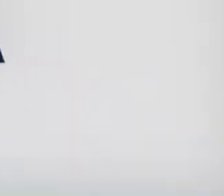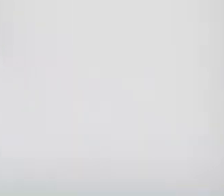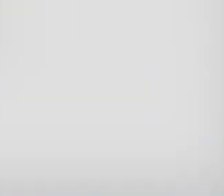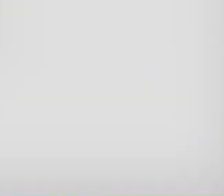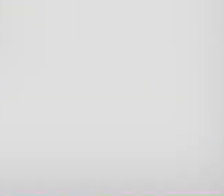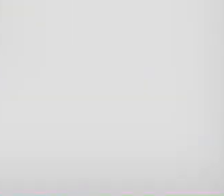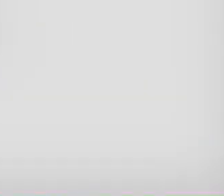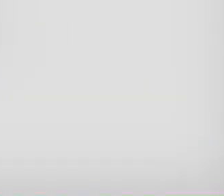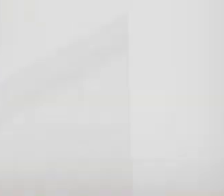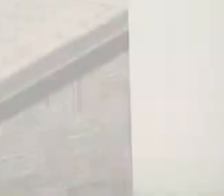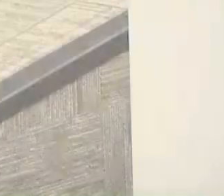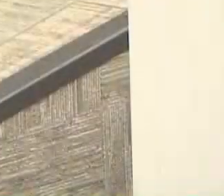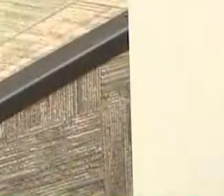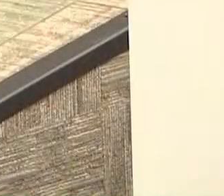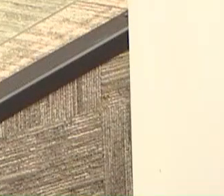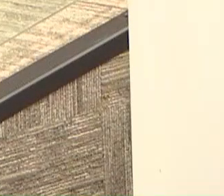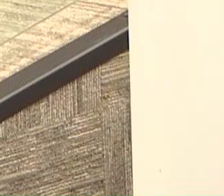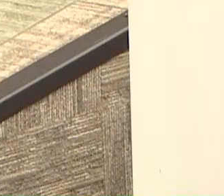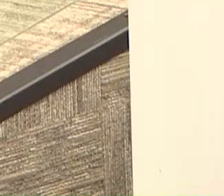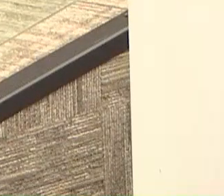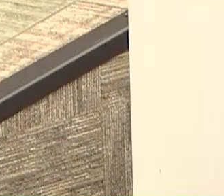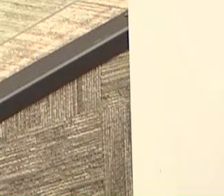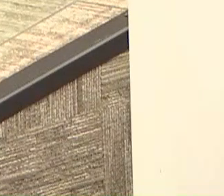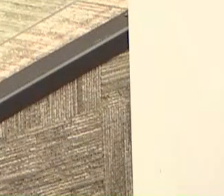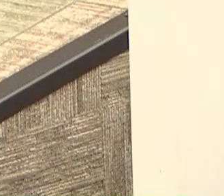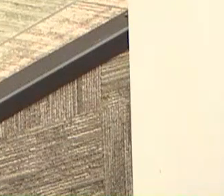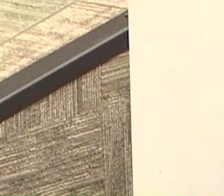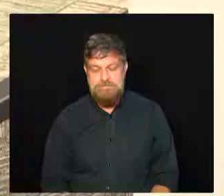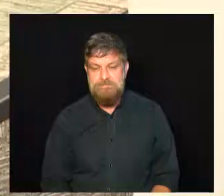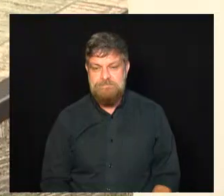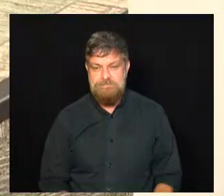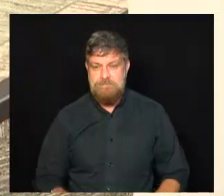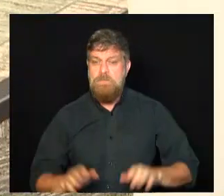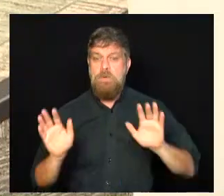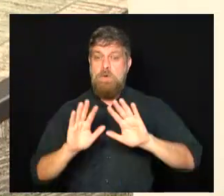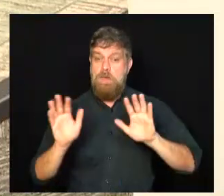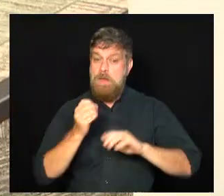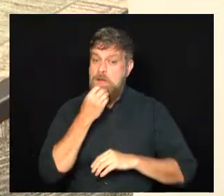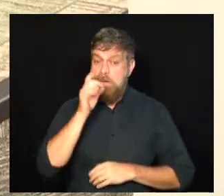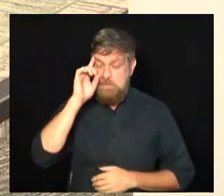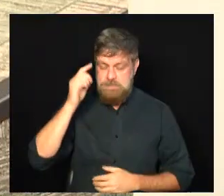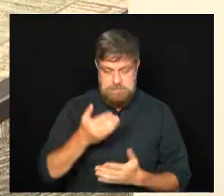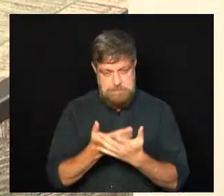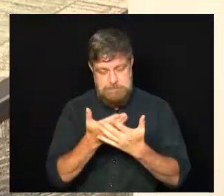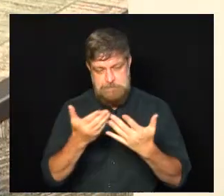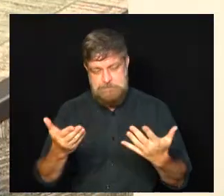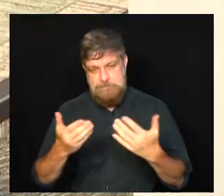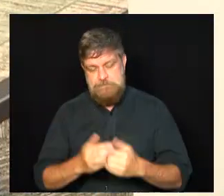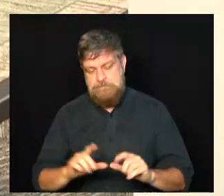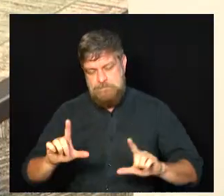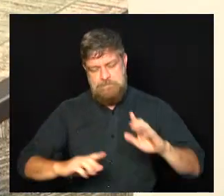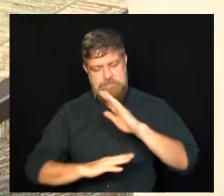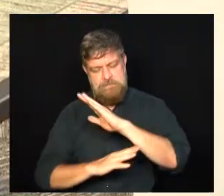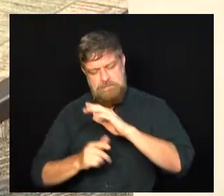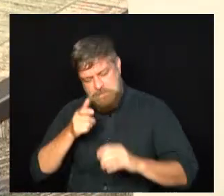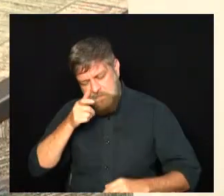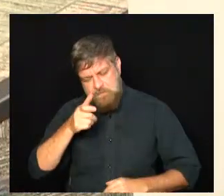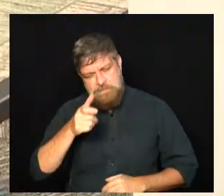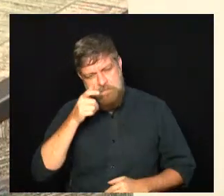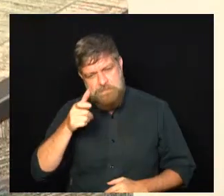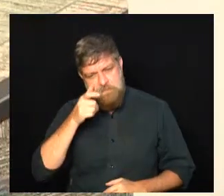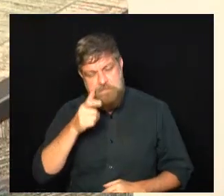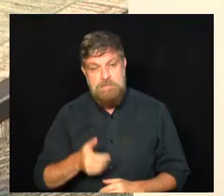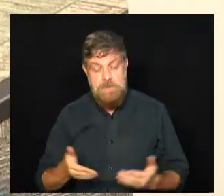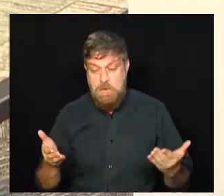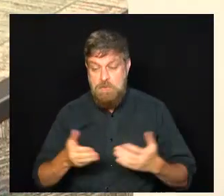TV Câmara, Campinas. Olá, muito bom dia para você que acompanha a TV Câmara Campinas ao vivo. Hoje